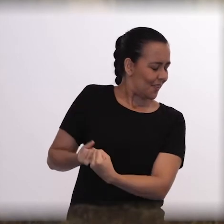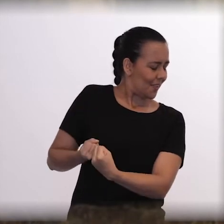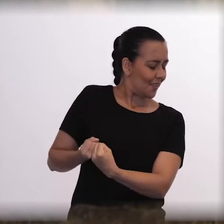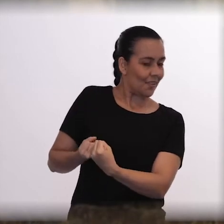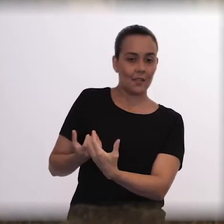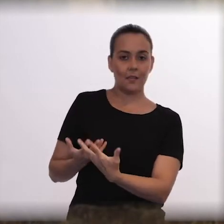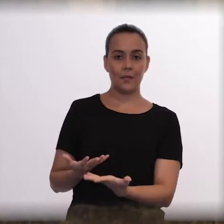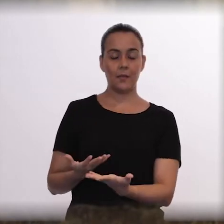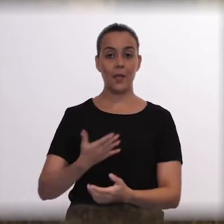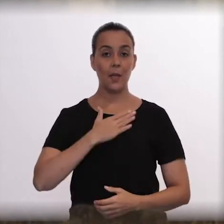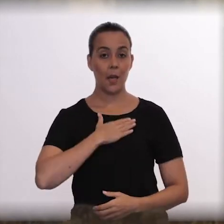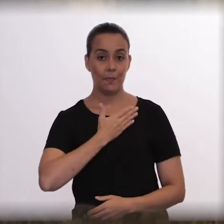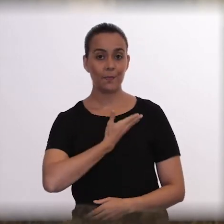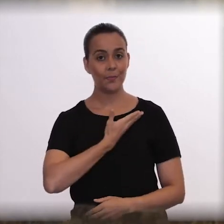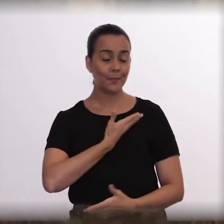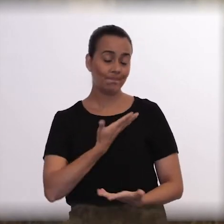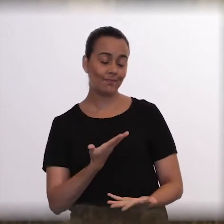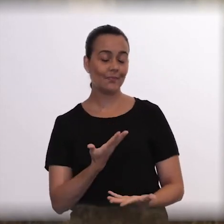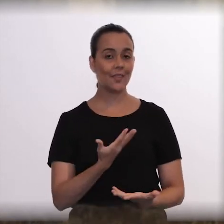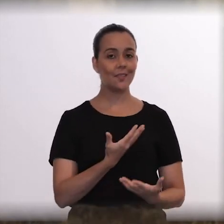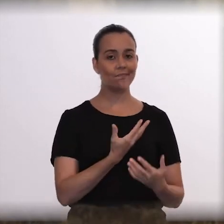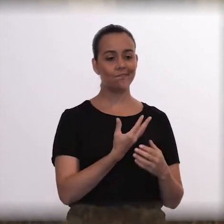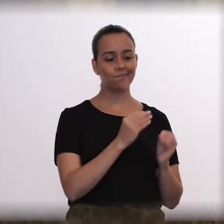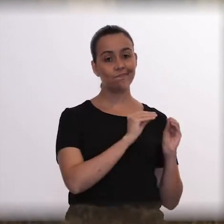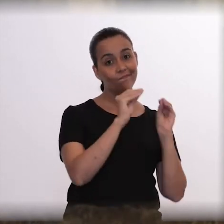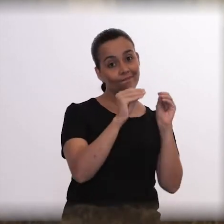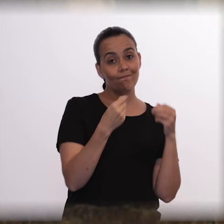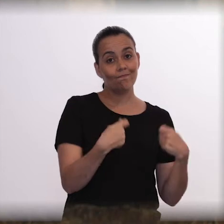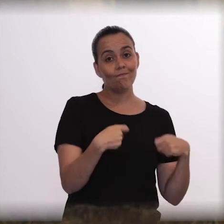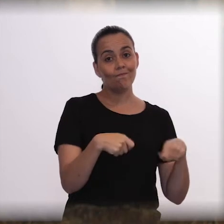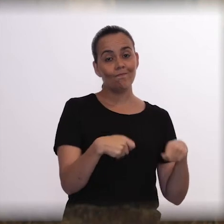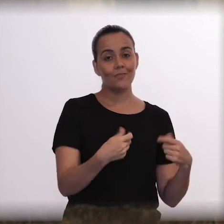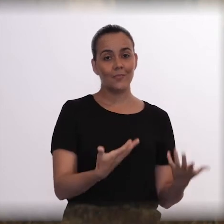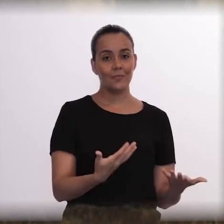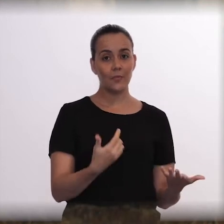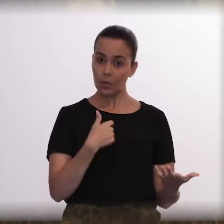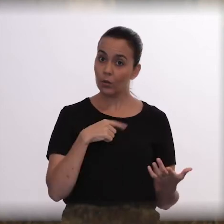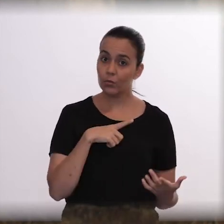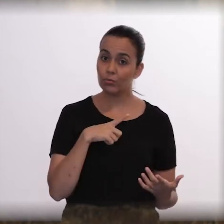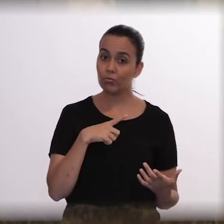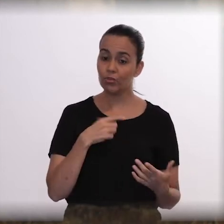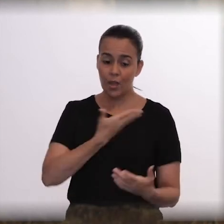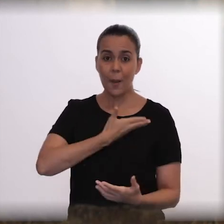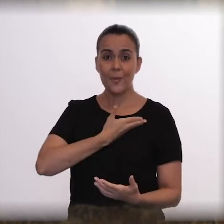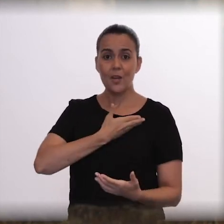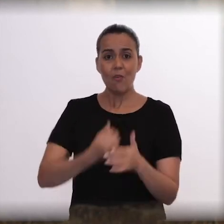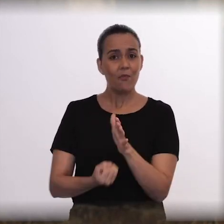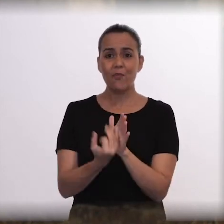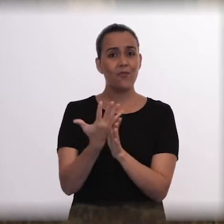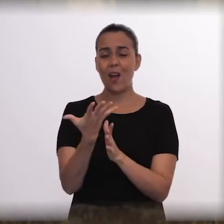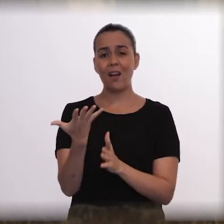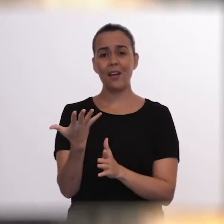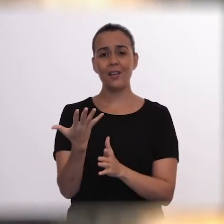dessa minha amiga estar se mudando, eu tinha um grande grupo de amigos e eu trabalhava